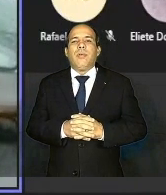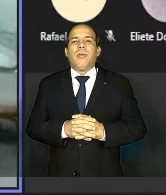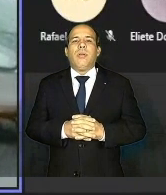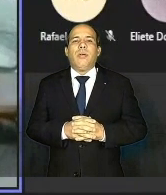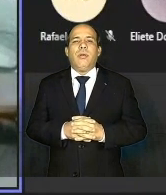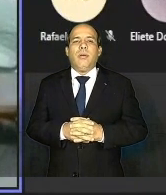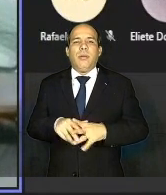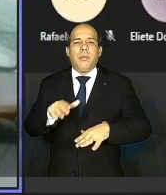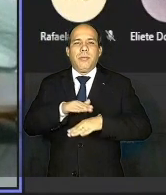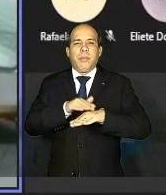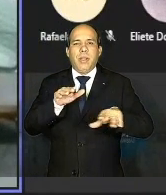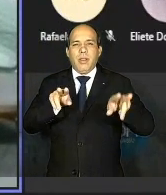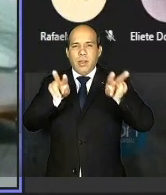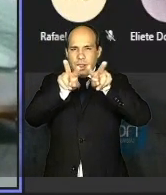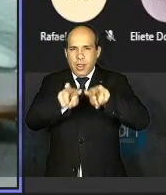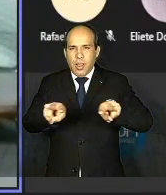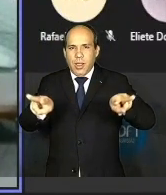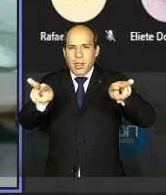visão